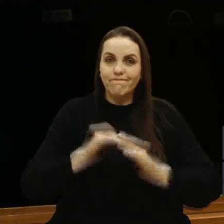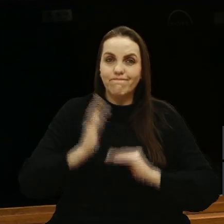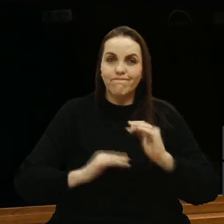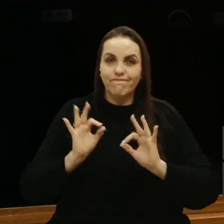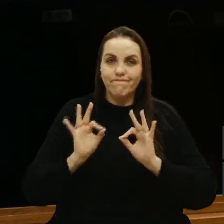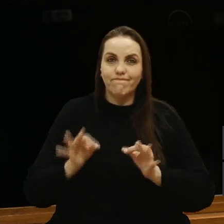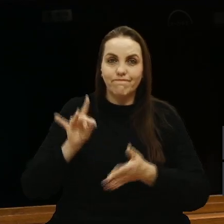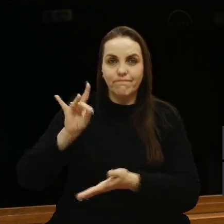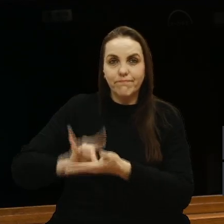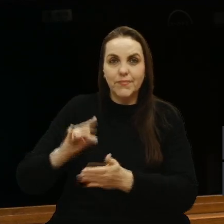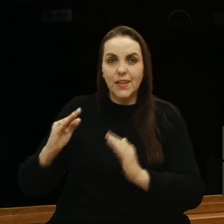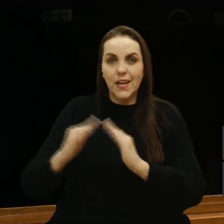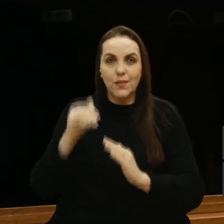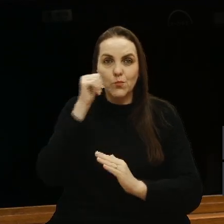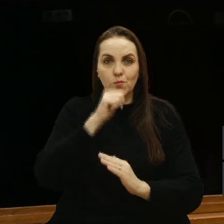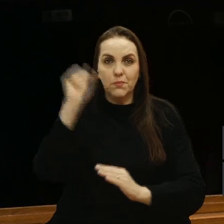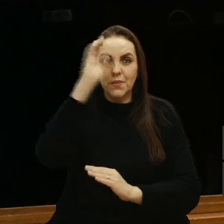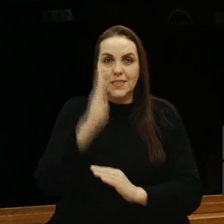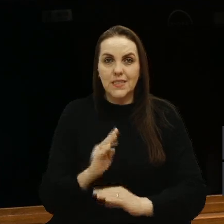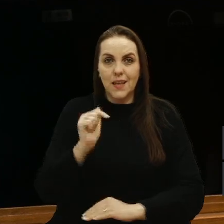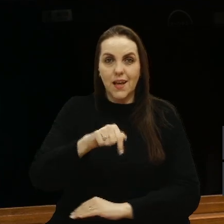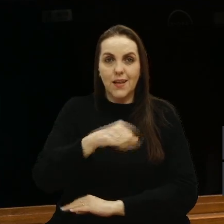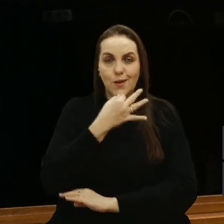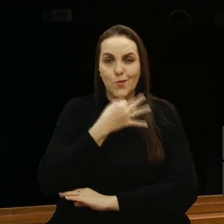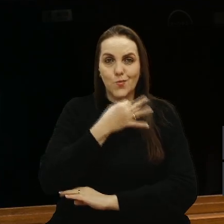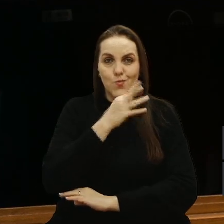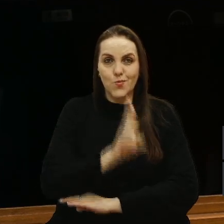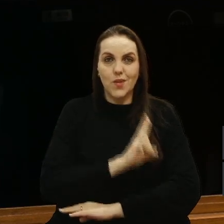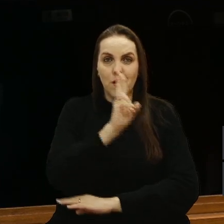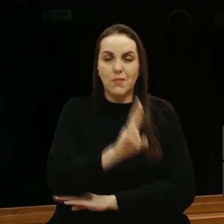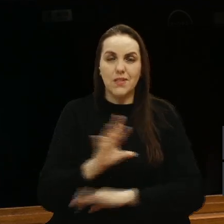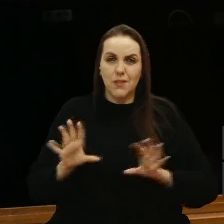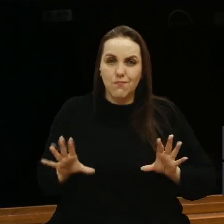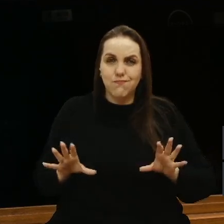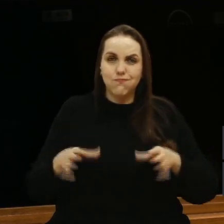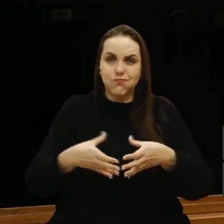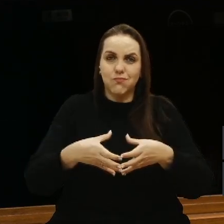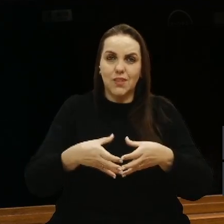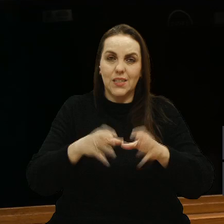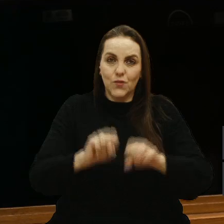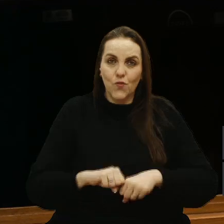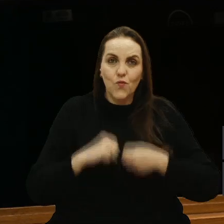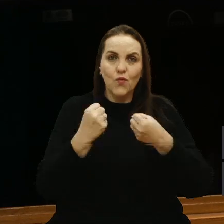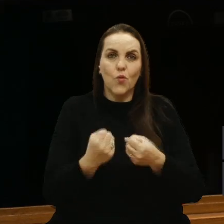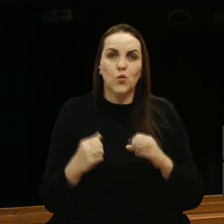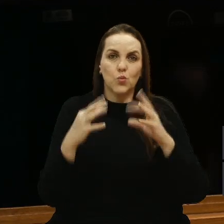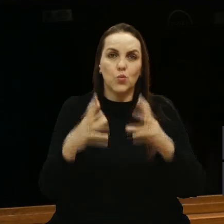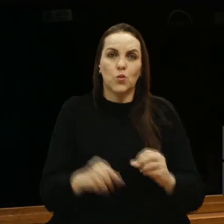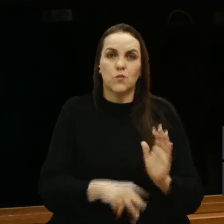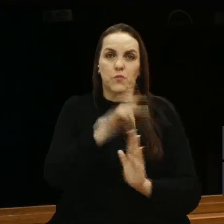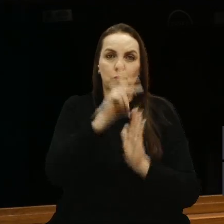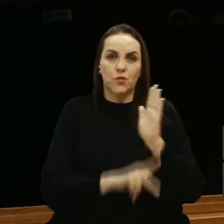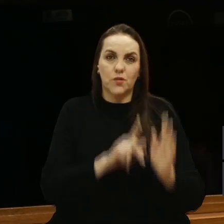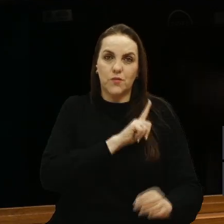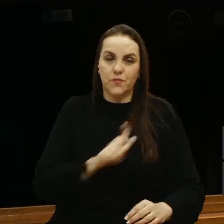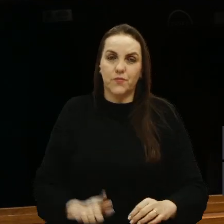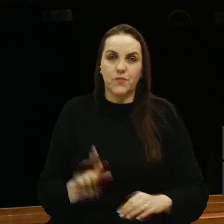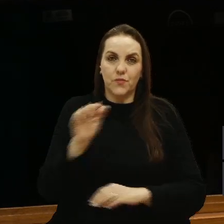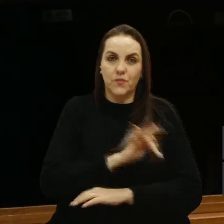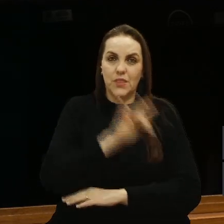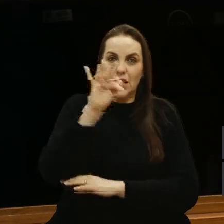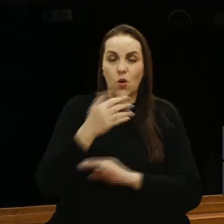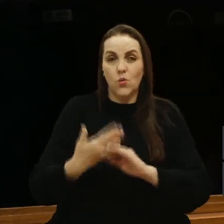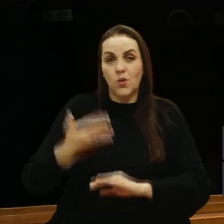Mulher Brasileira em Caxias do Sul representa essa conjunção de esforços de um projeto do governo federal que foi retomado